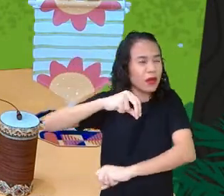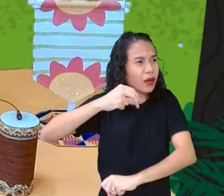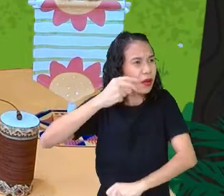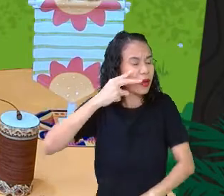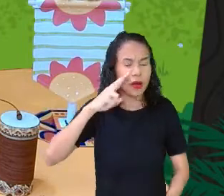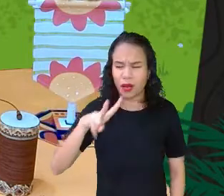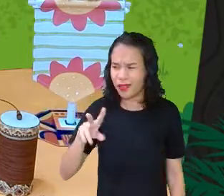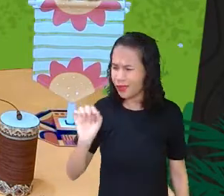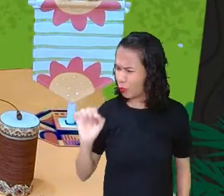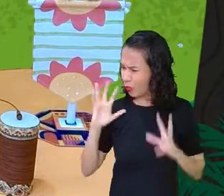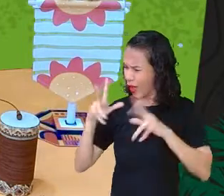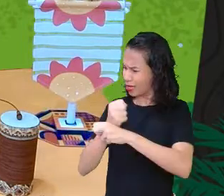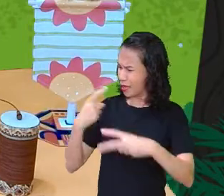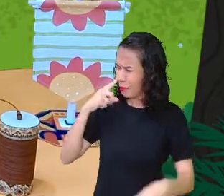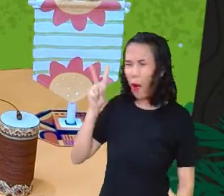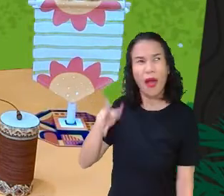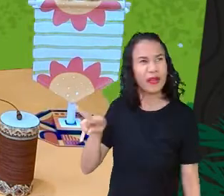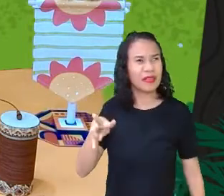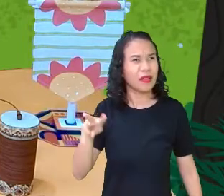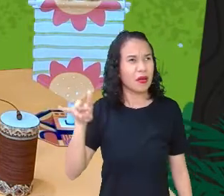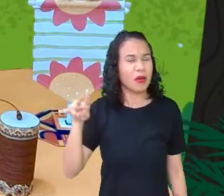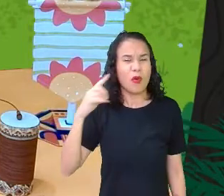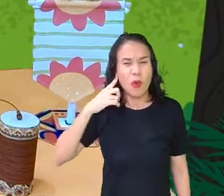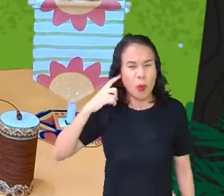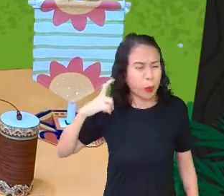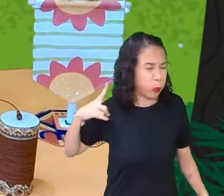Que bicho é esse?